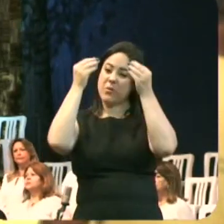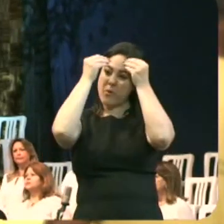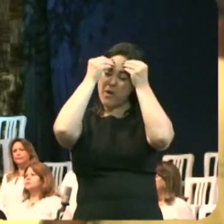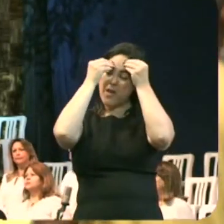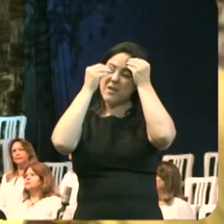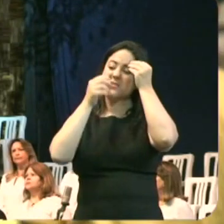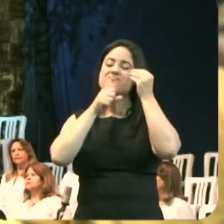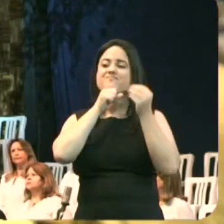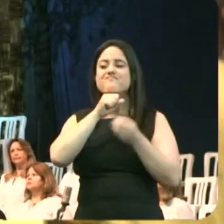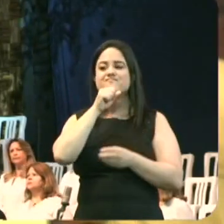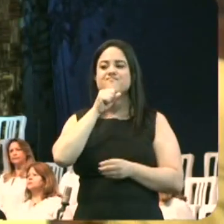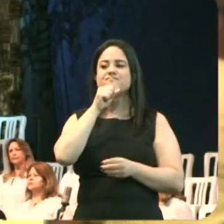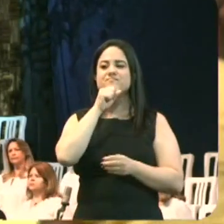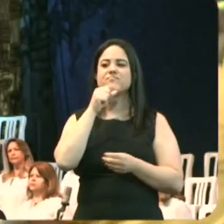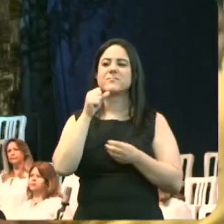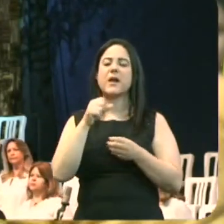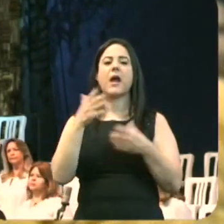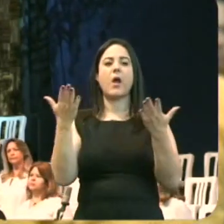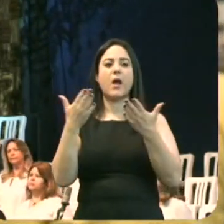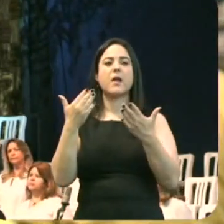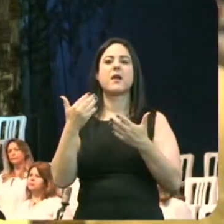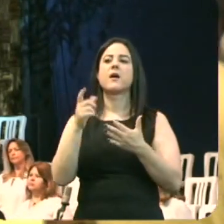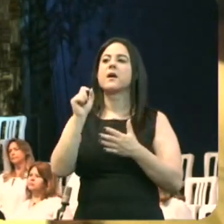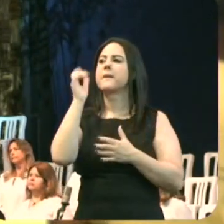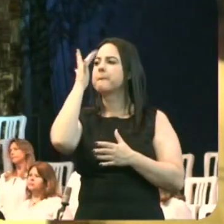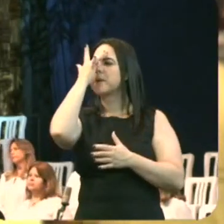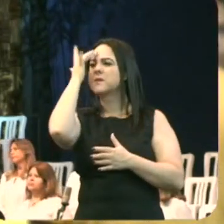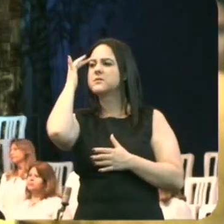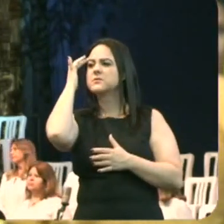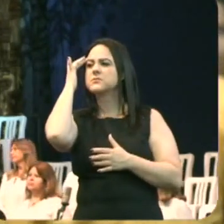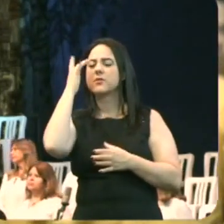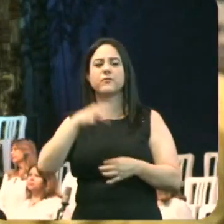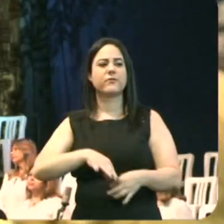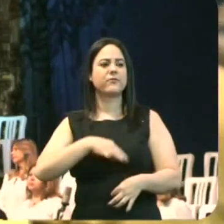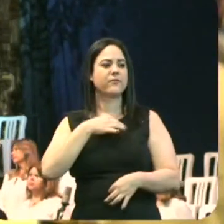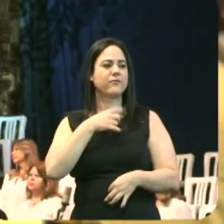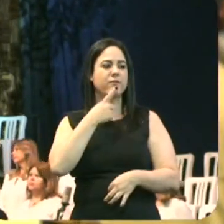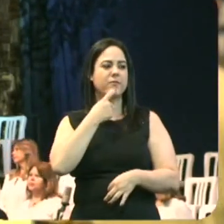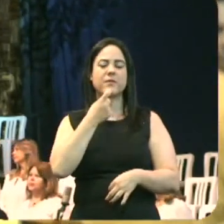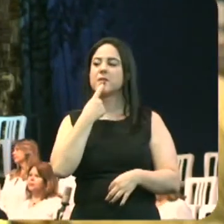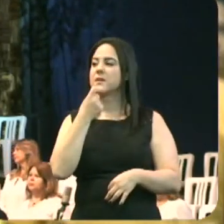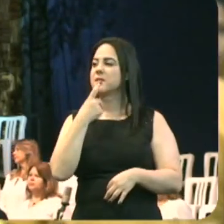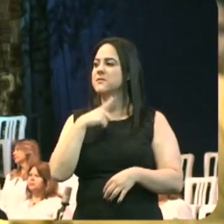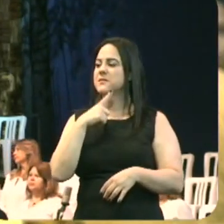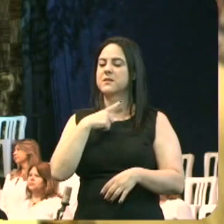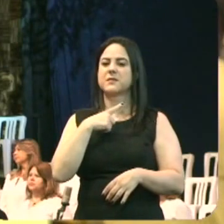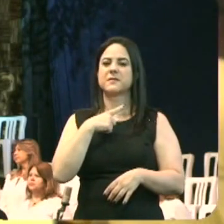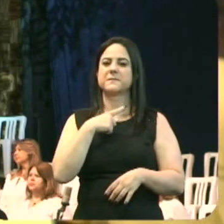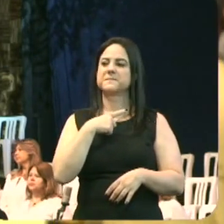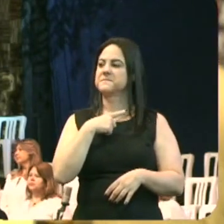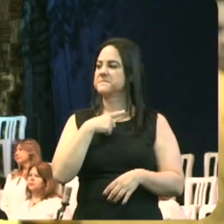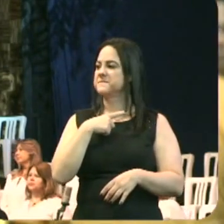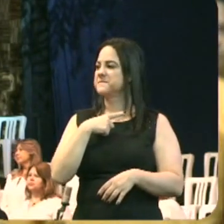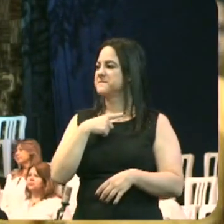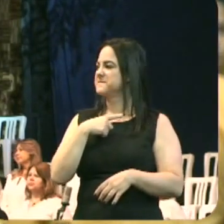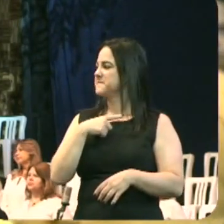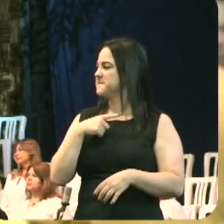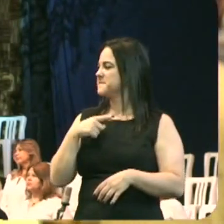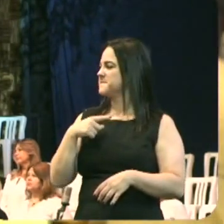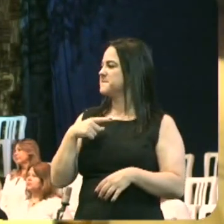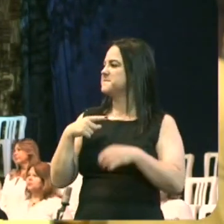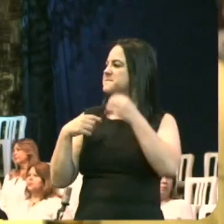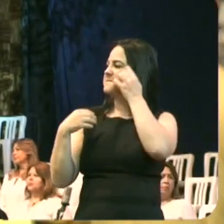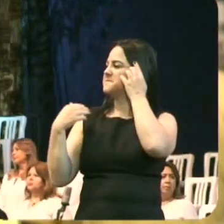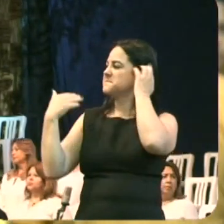português muito antiga. Pede, não é que está o pessoal aí, está lá, tem lá o marca-texto ali, levanta a mão aí, meu irmão,